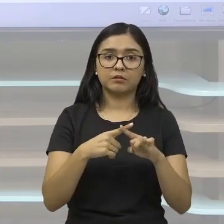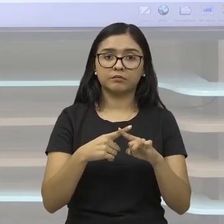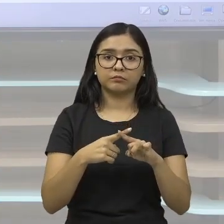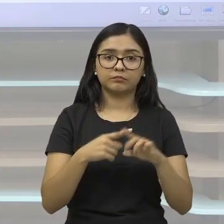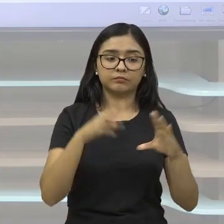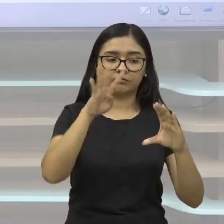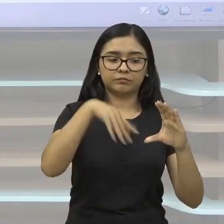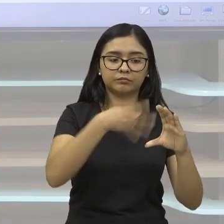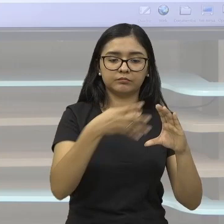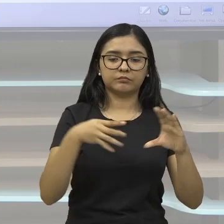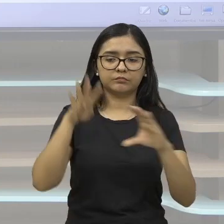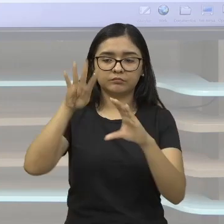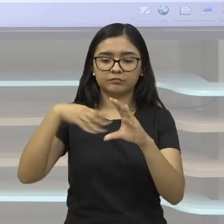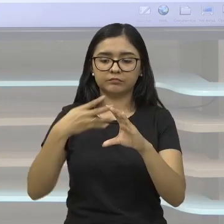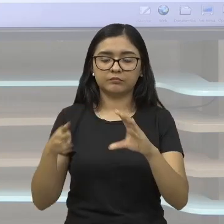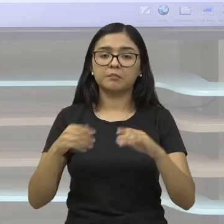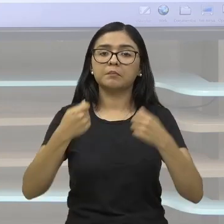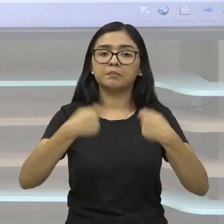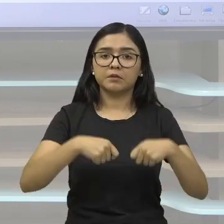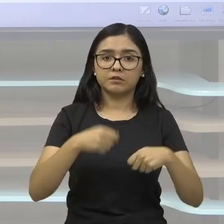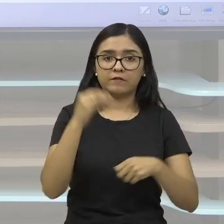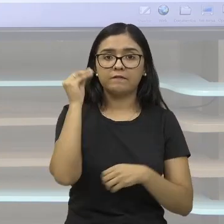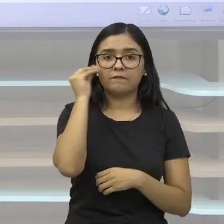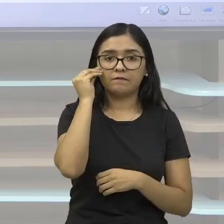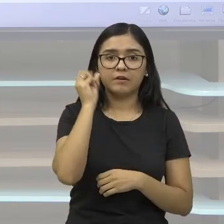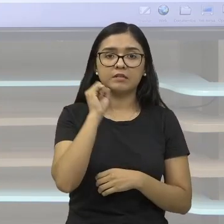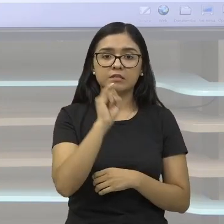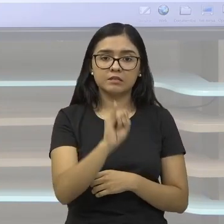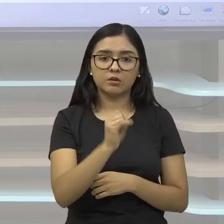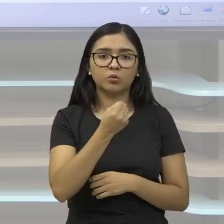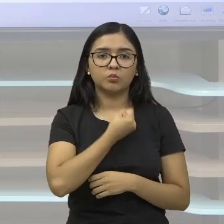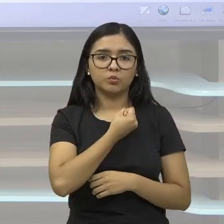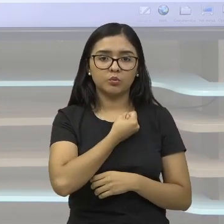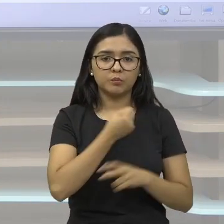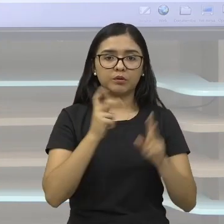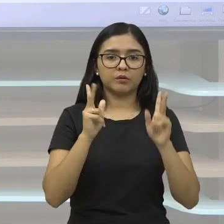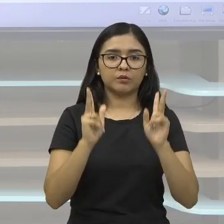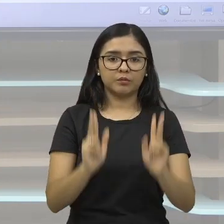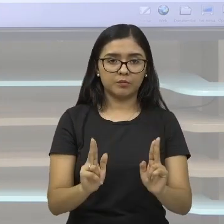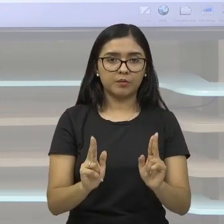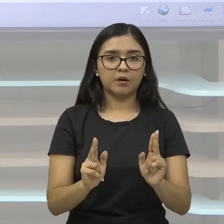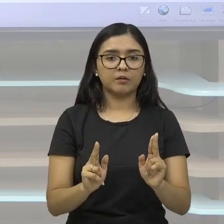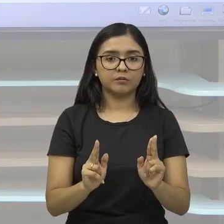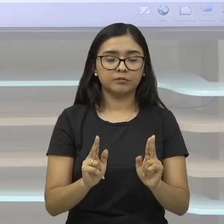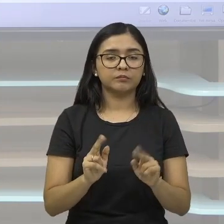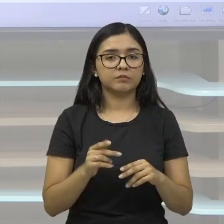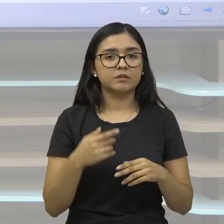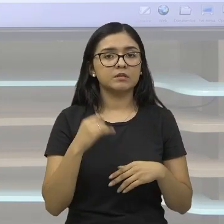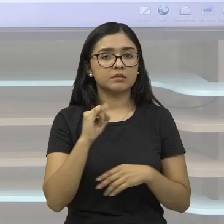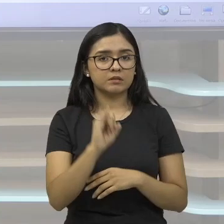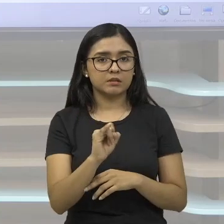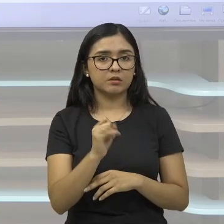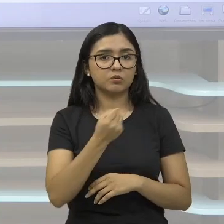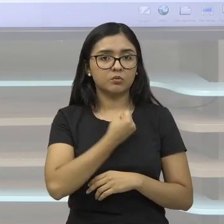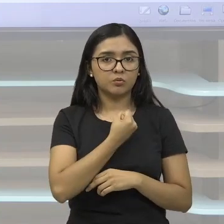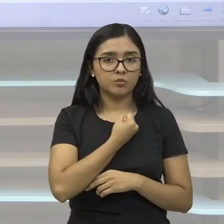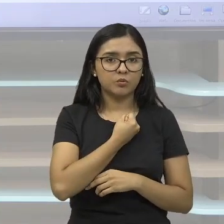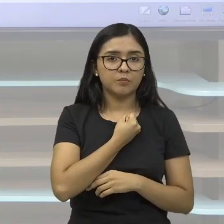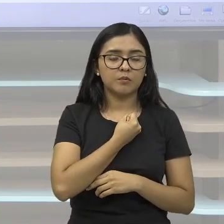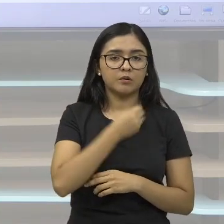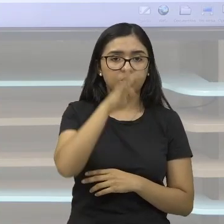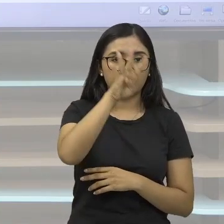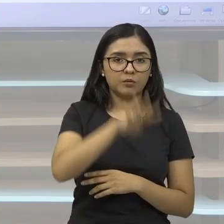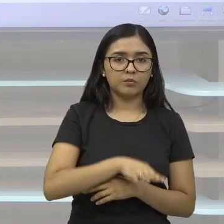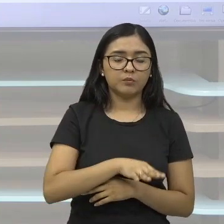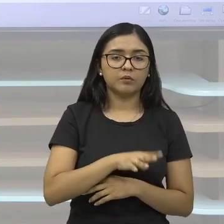duas matrizes, a gente precisa verificar essa condição de existência aqui. Se essa condição for satisfeita, tá? isso que nós acabamos